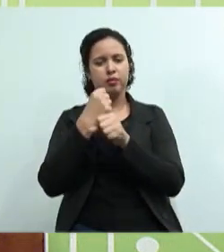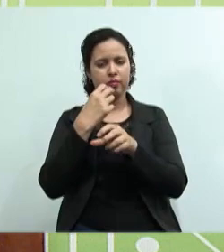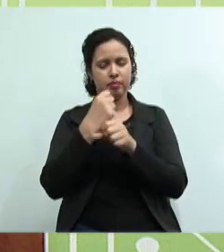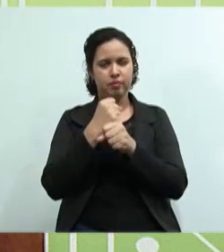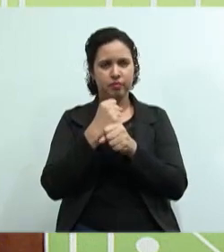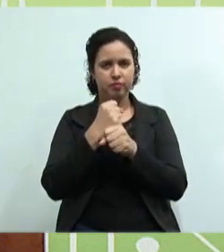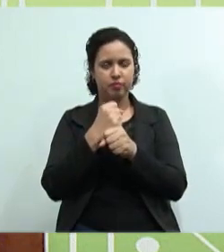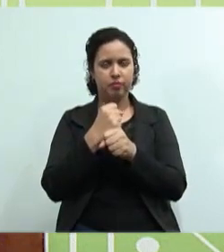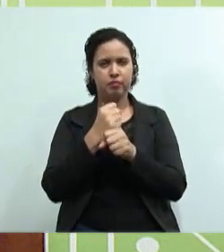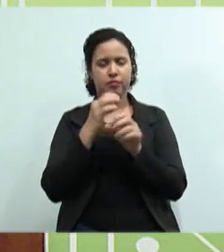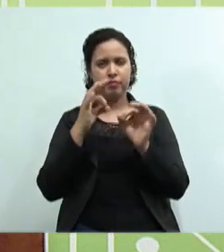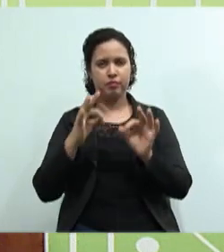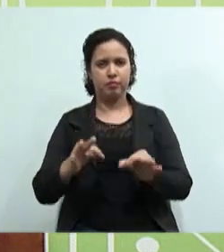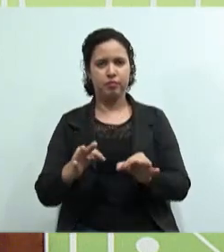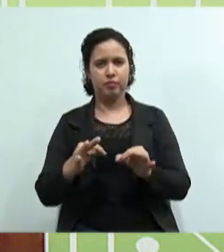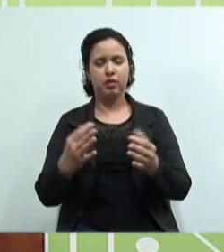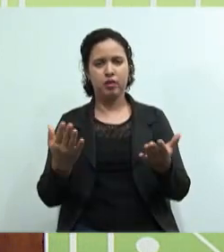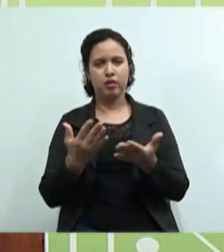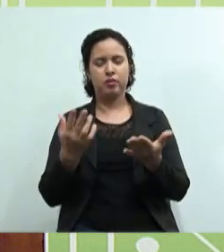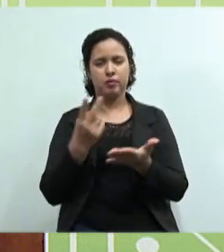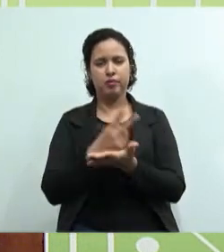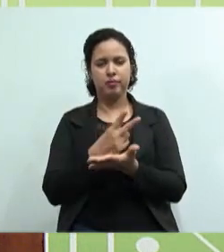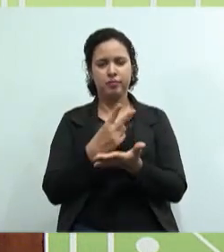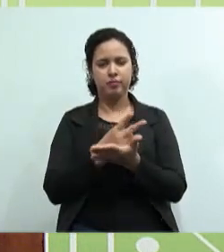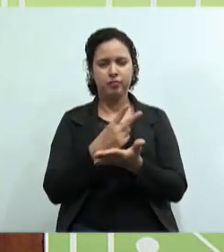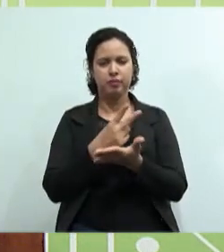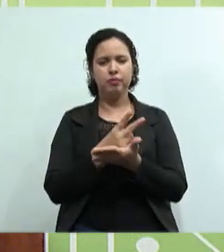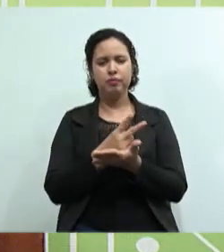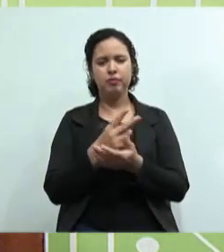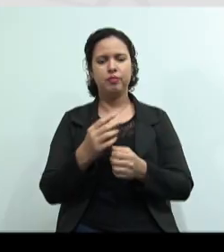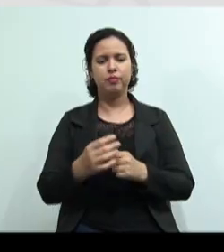venda, correto? Vamos dar continuidade aqui nos